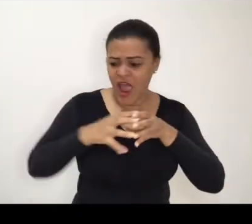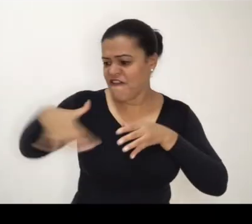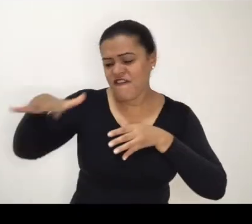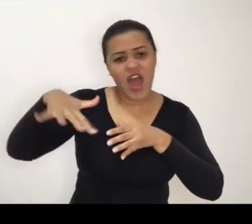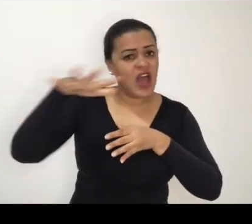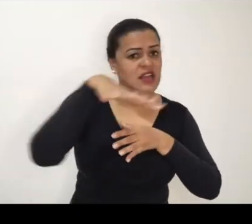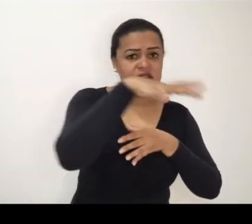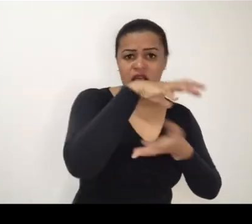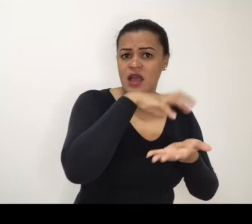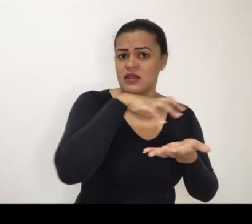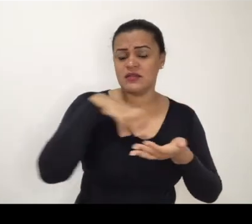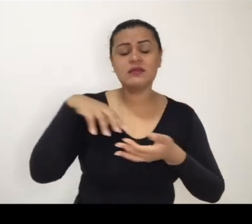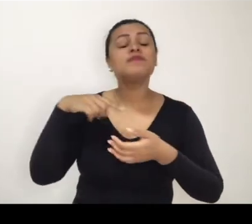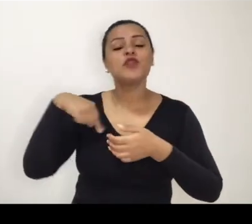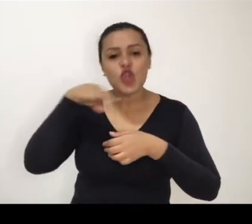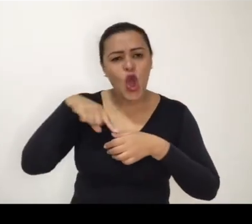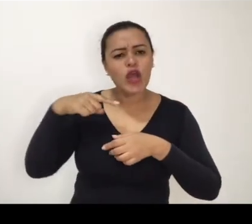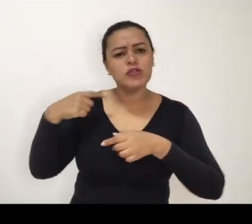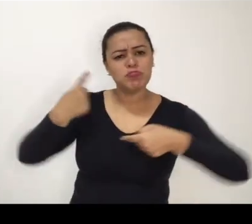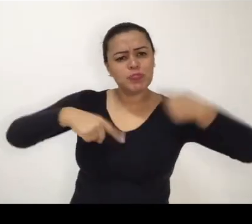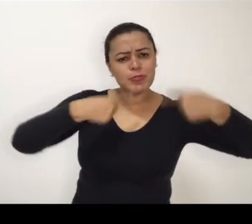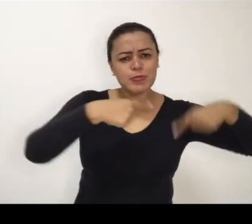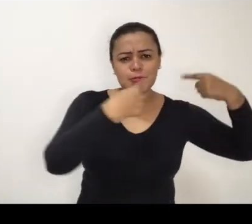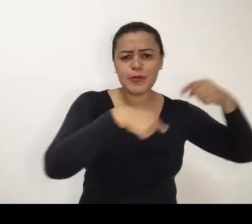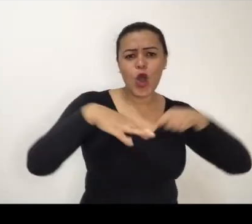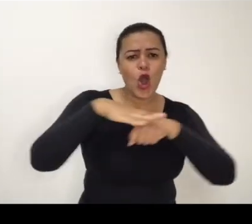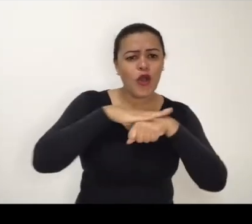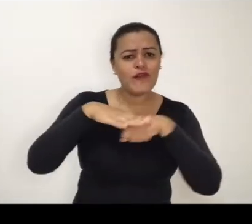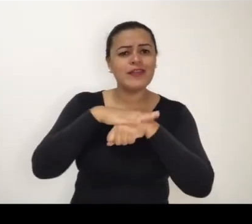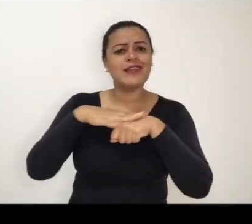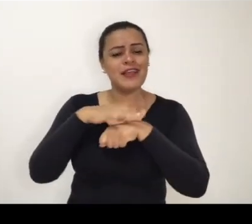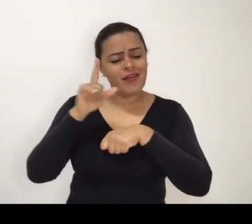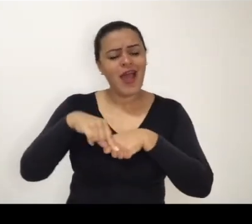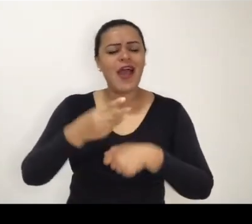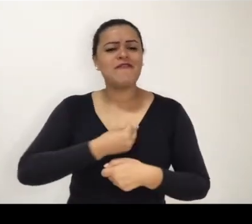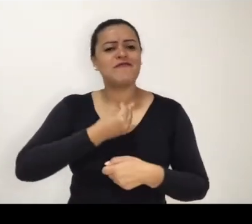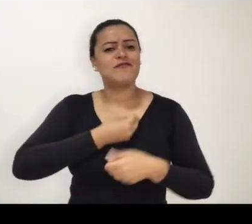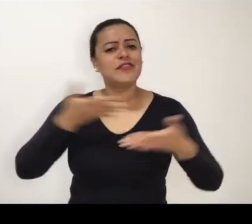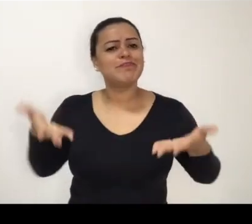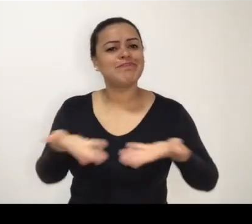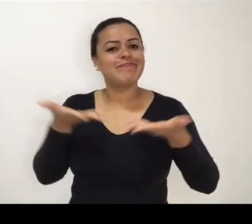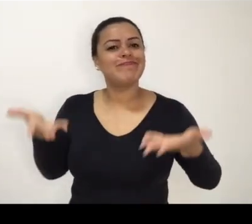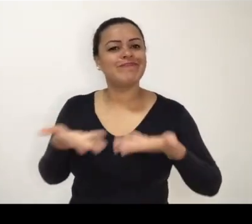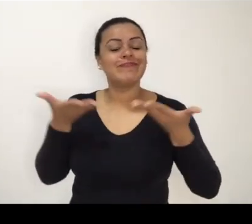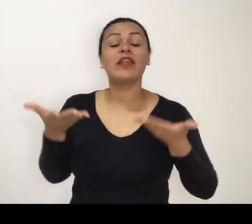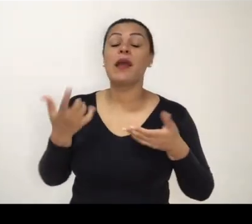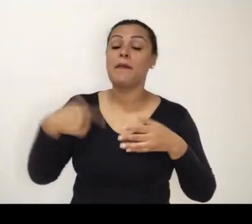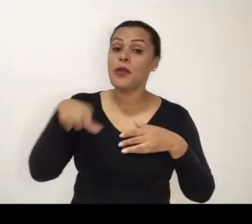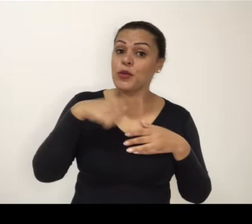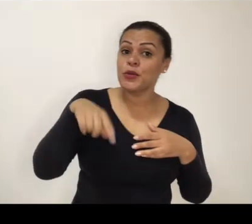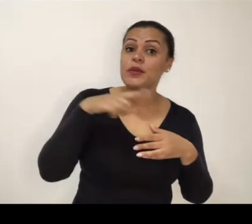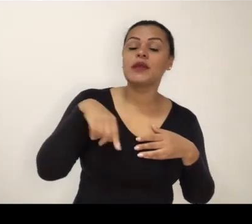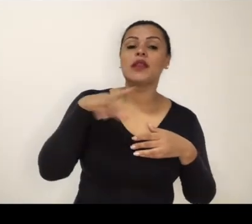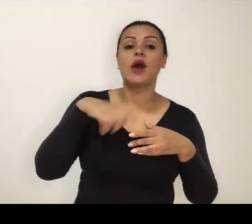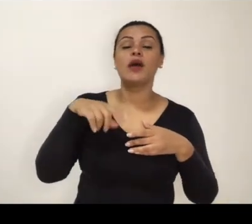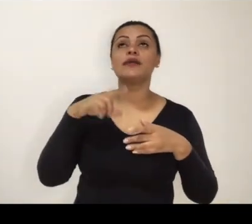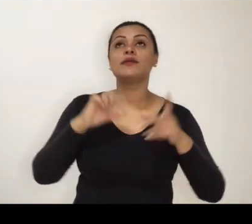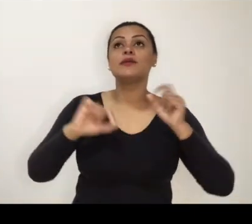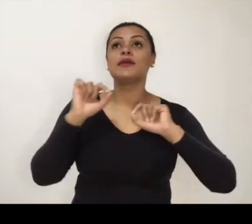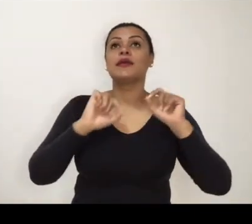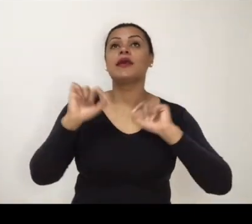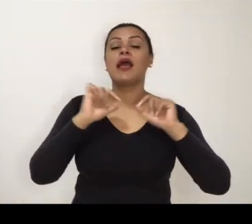é ativar a vida, assim. Mas, para mim, o que é mais forte é essa condição de implicação do corpo a